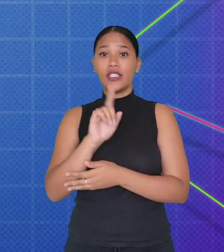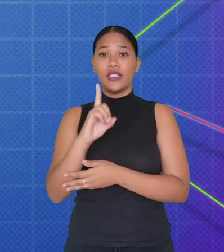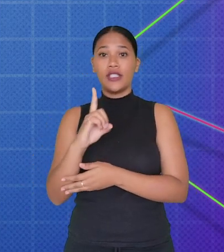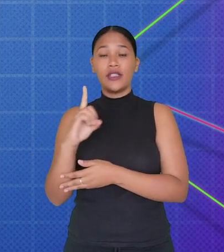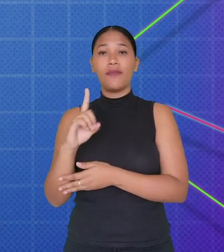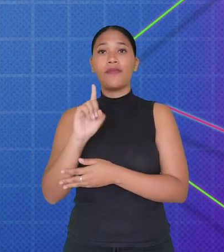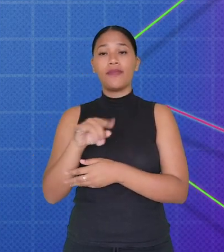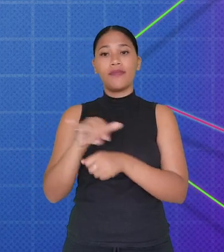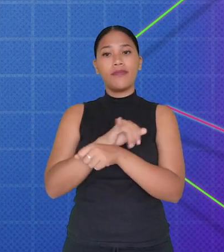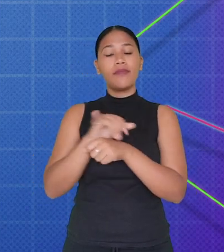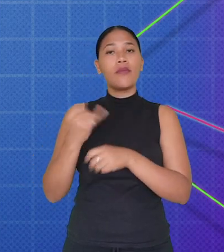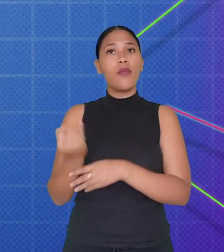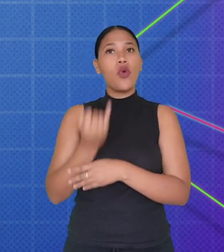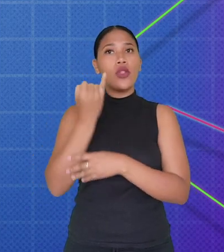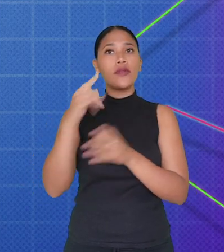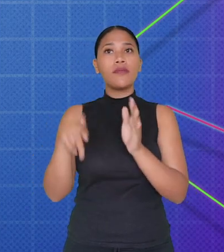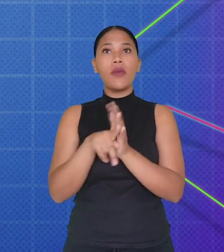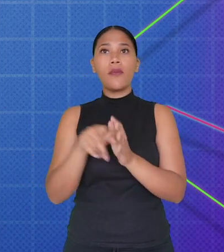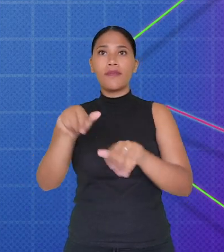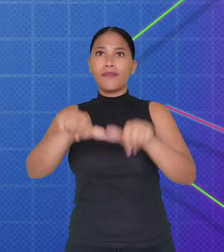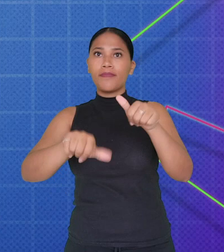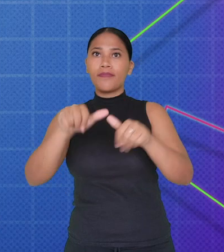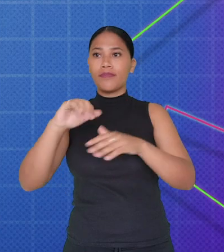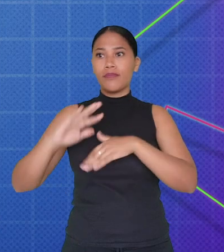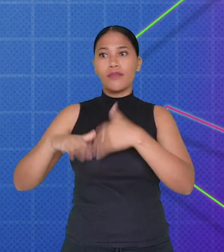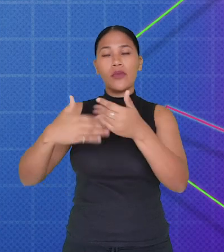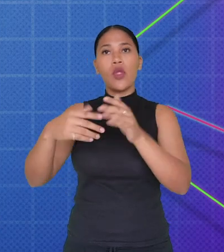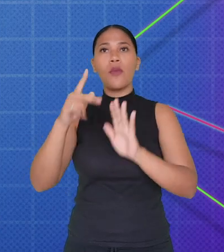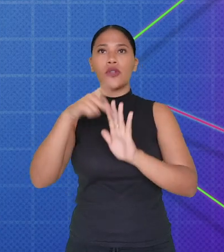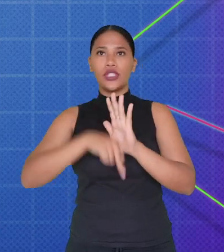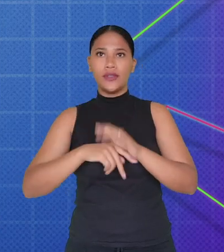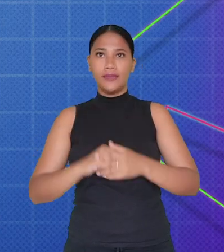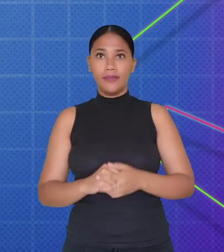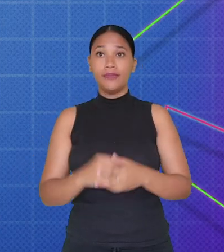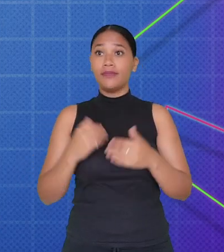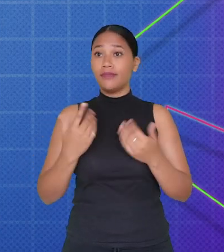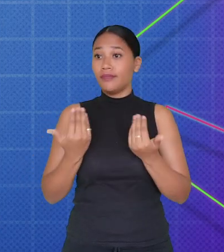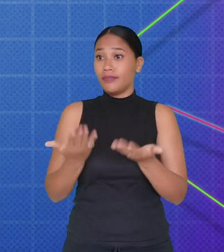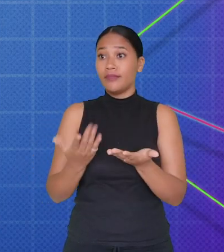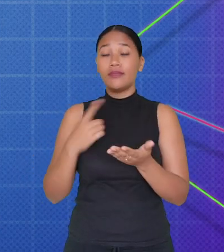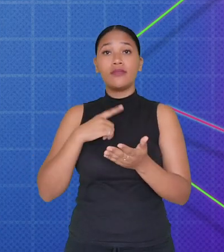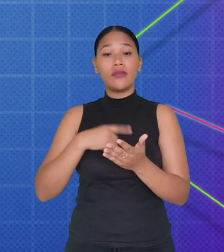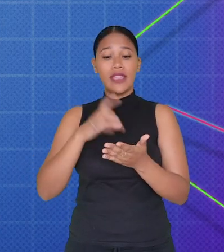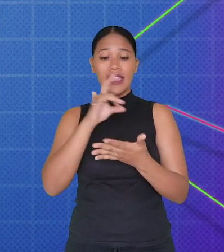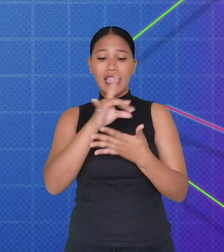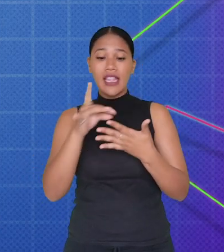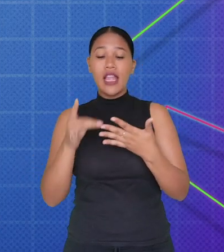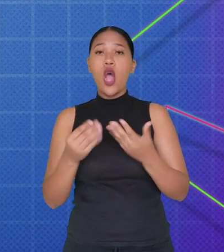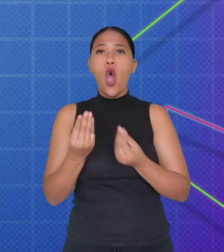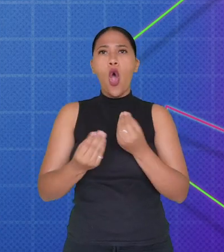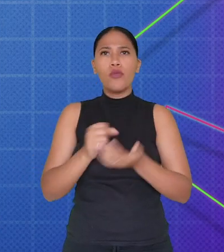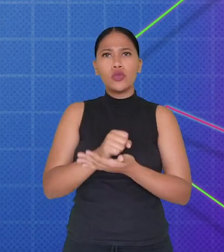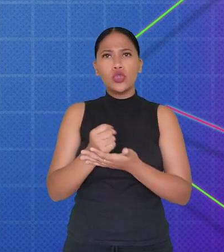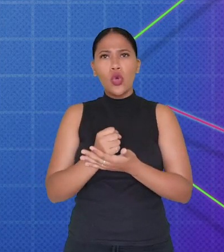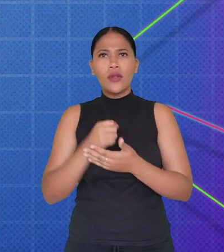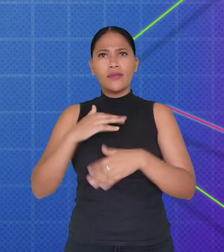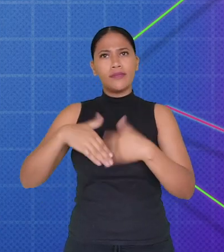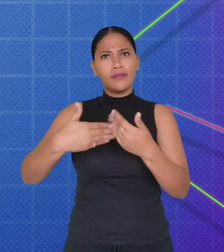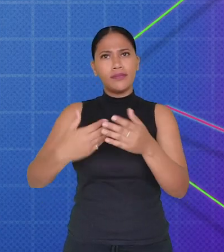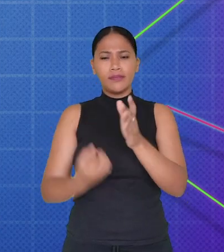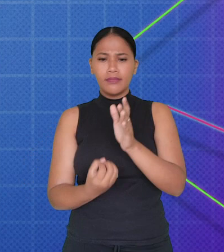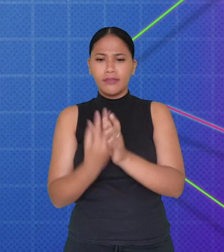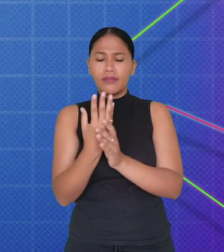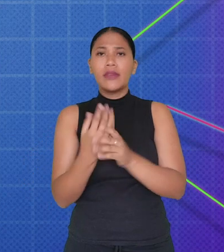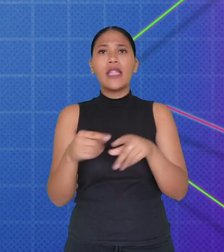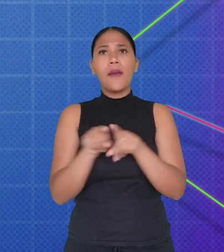O gdd é uma ferramenta importante para avaliação do Progresso do projeto pois fornece um plano detalhado de como jogo deve ser